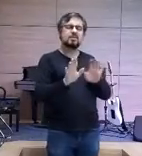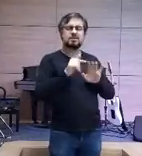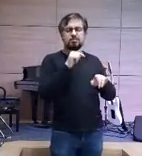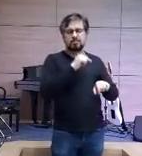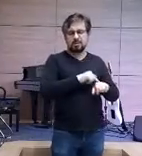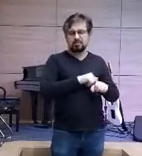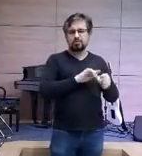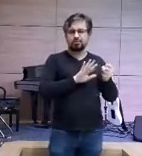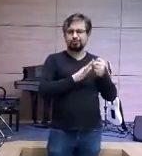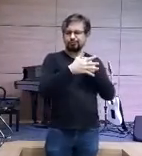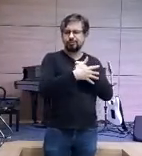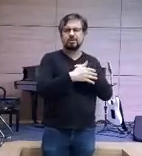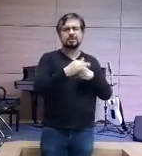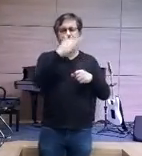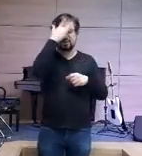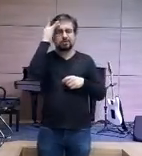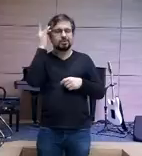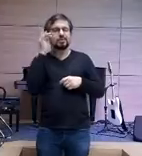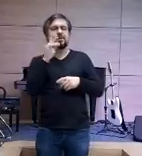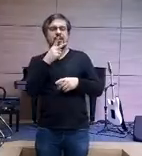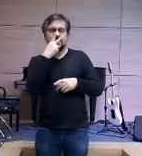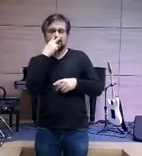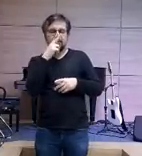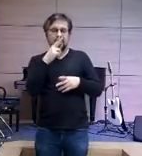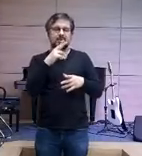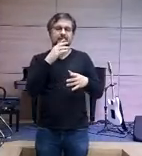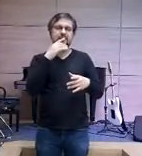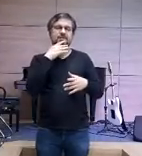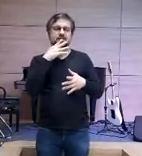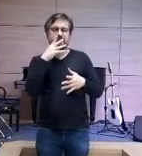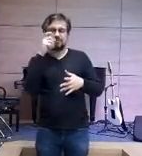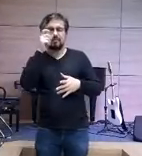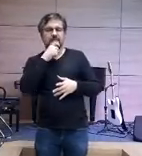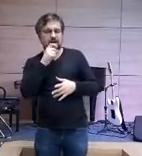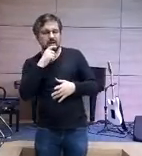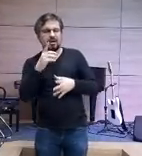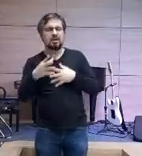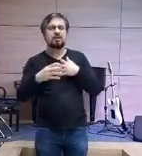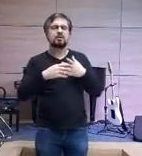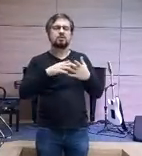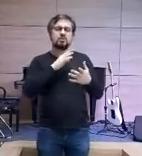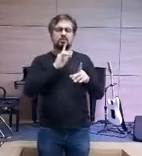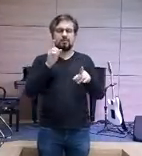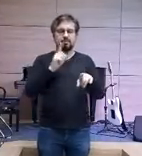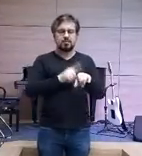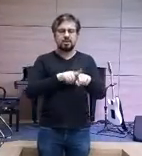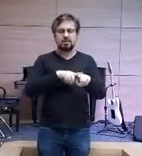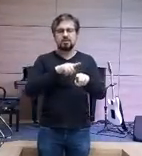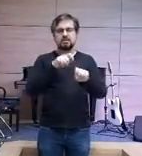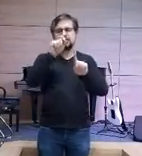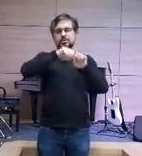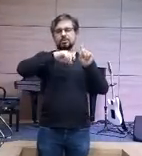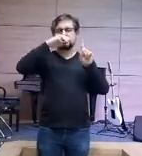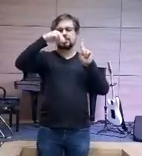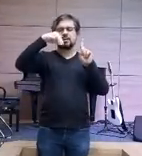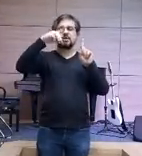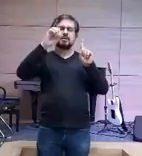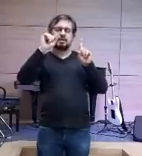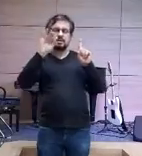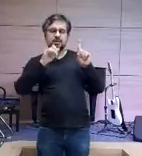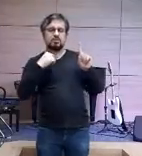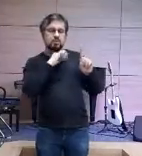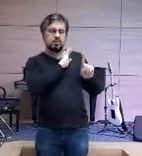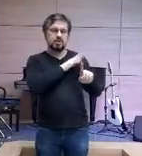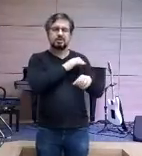de 2020 que é marcado como algo diferente quando chega dezembro nossos corações explodem né de emoções